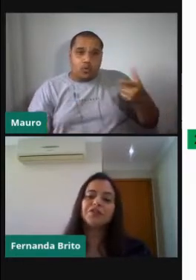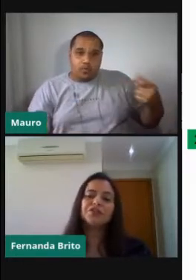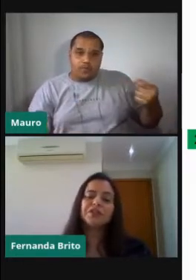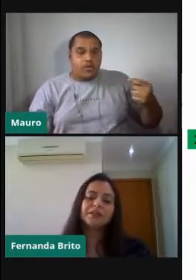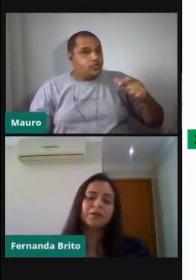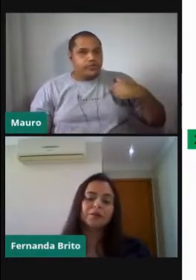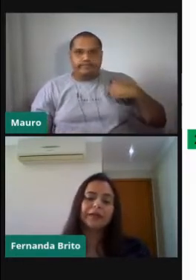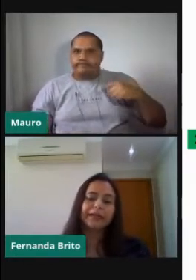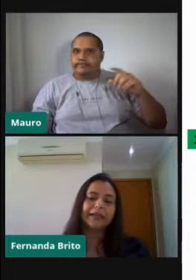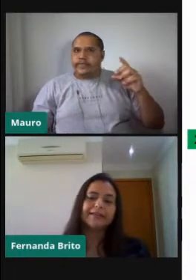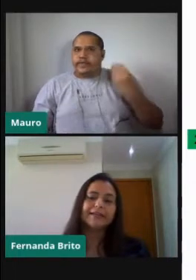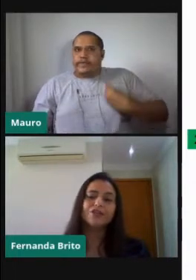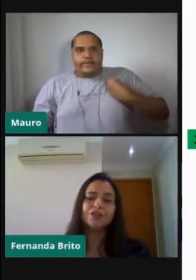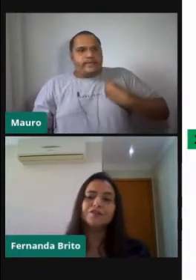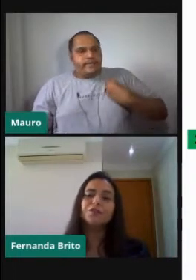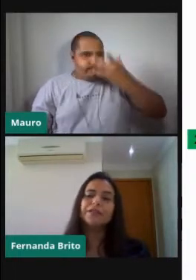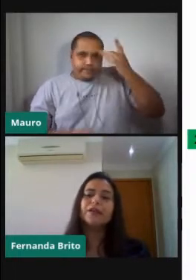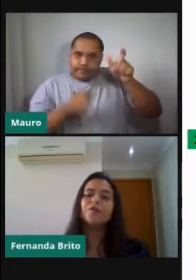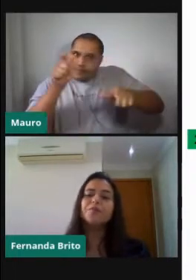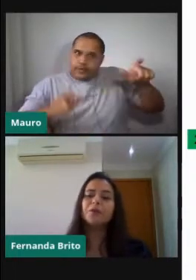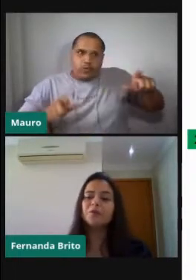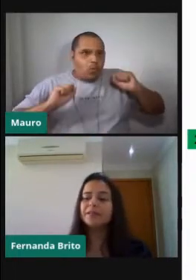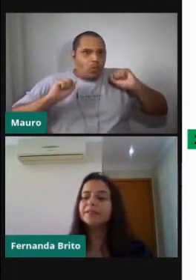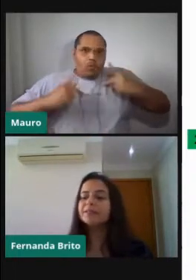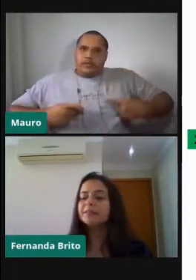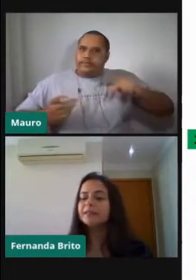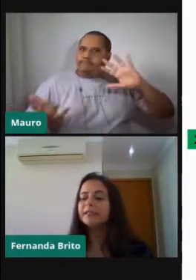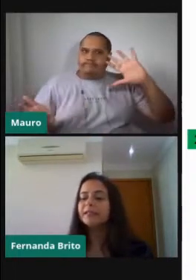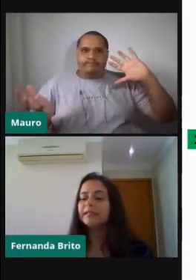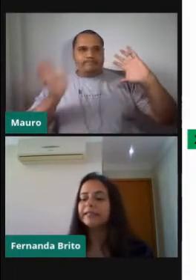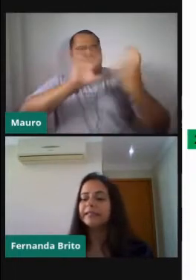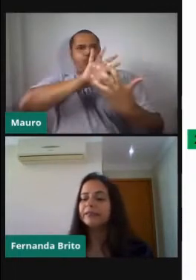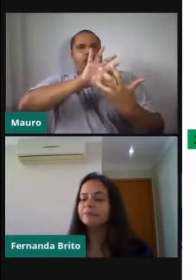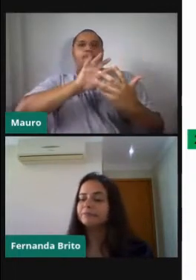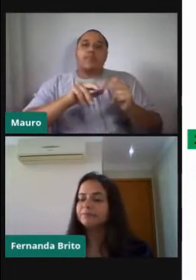ponto de vista, então, científico, né, houve uma corrida